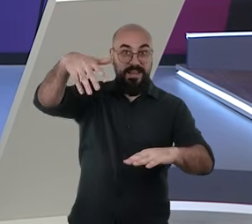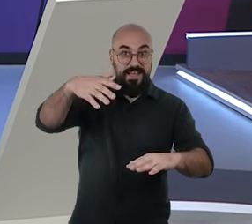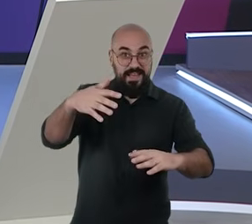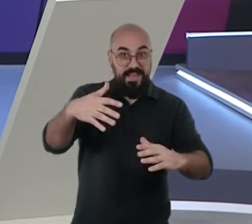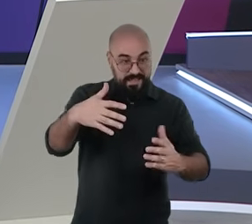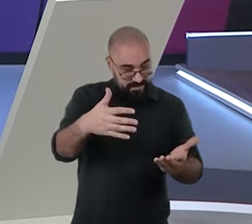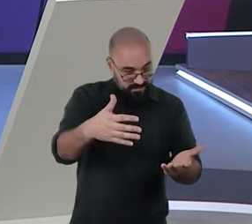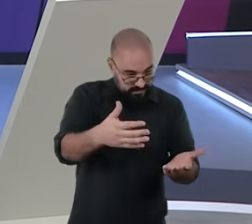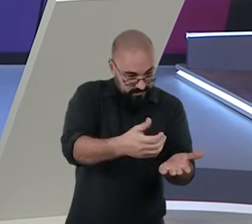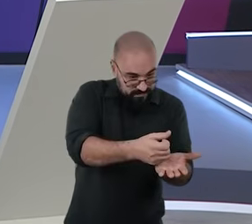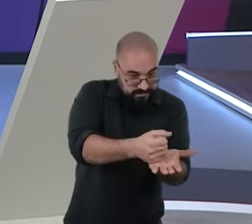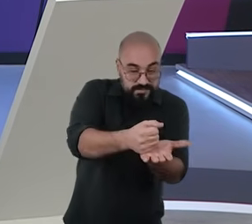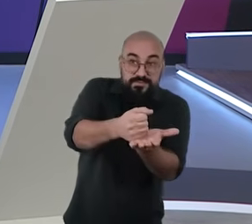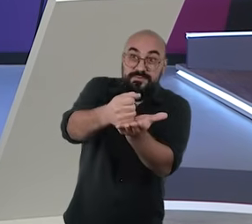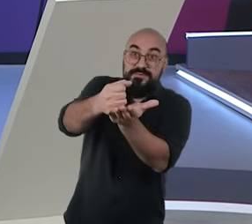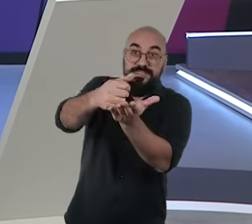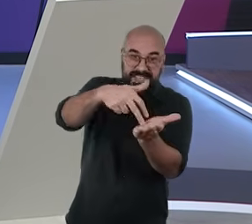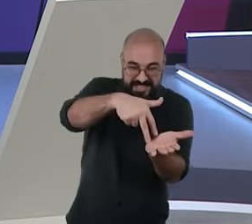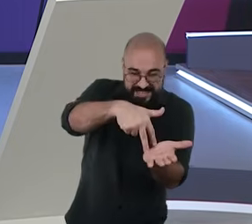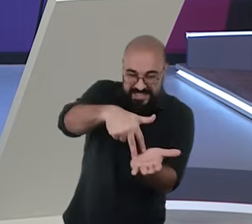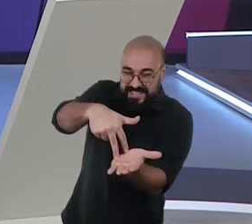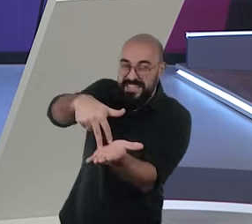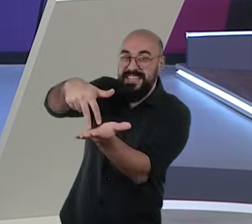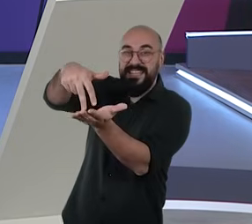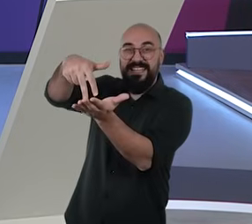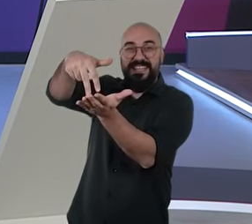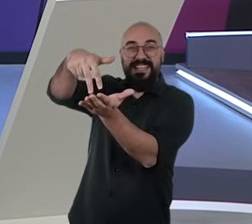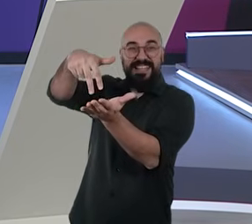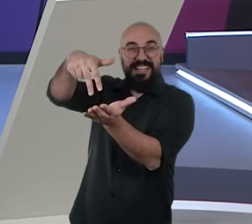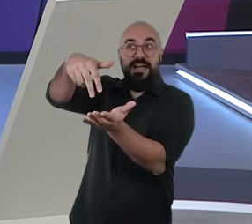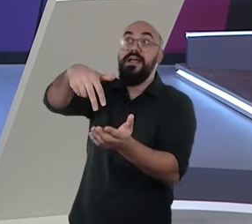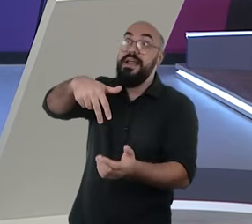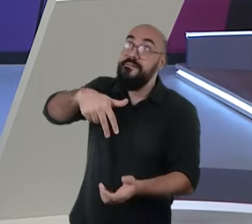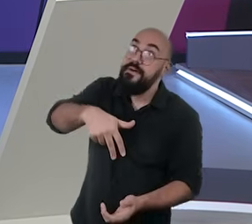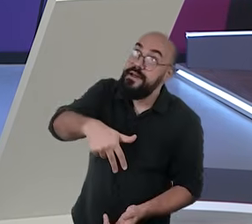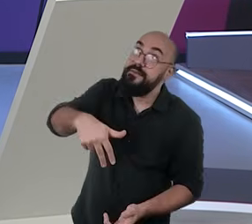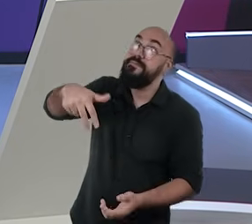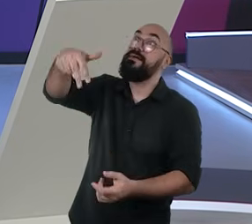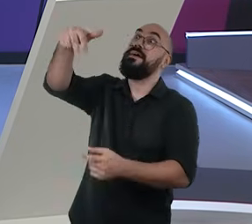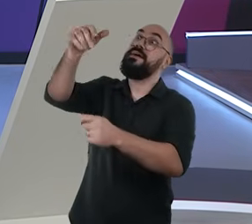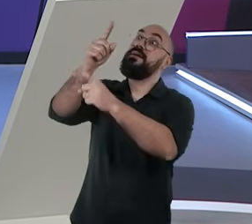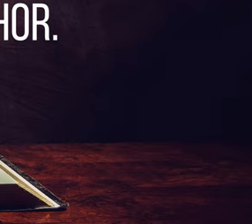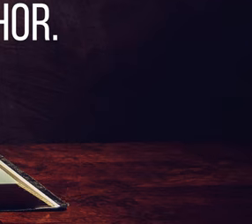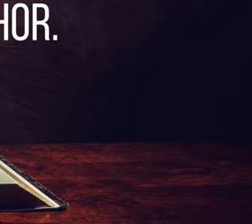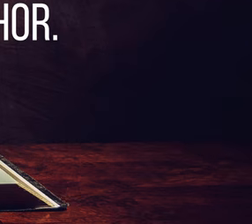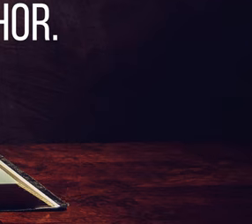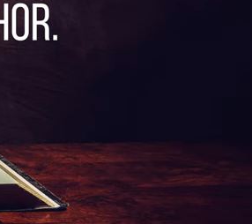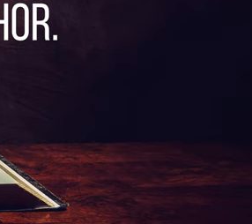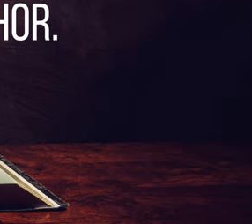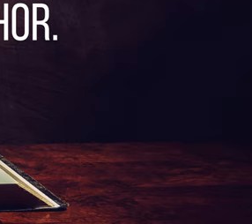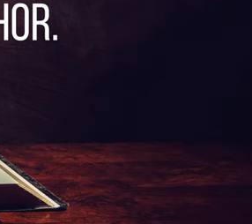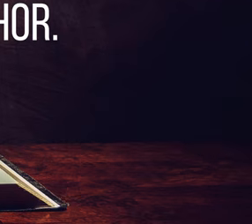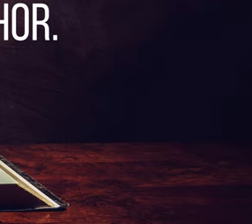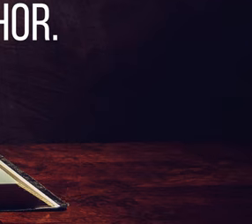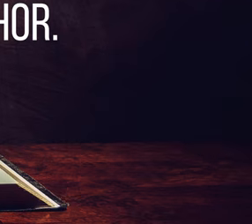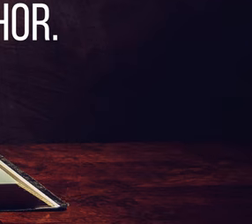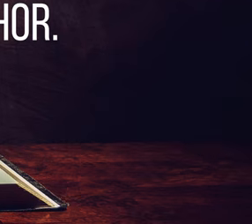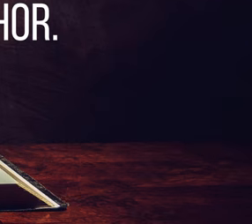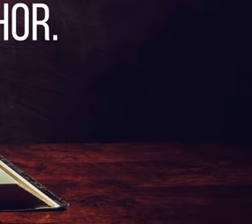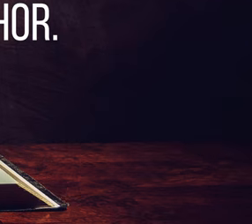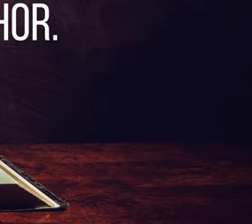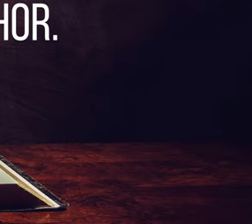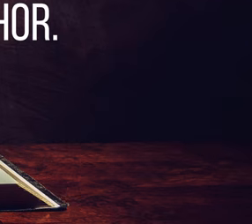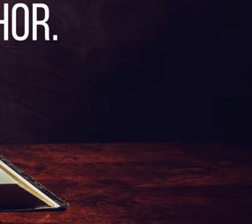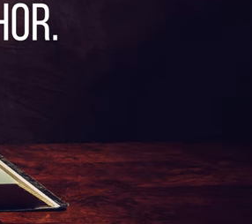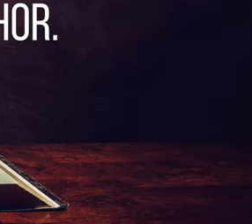vivos. Ser arrebatado é ser levado para encontrar o Senhor nos ares. E assim